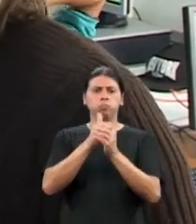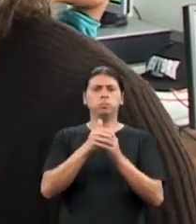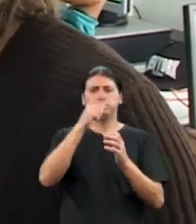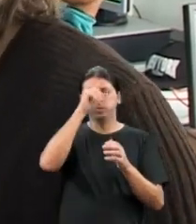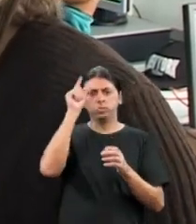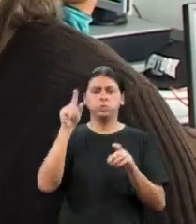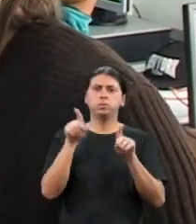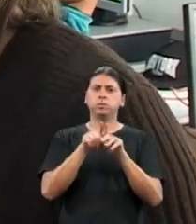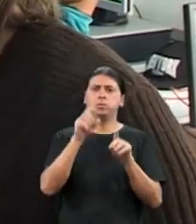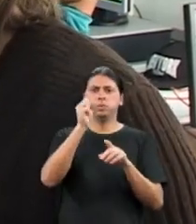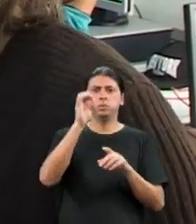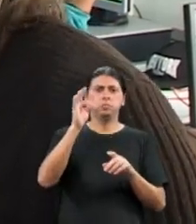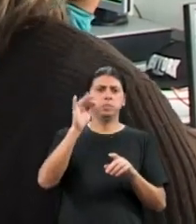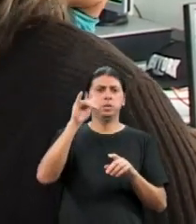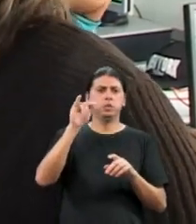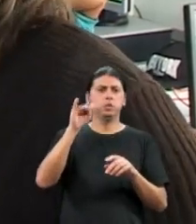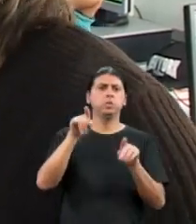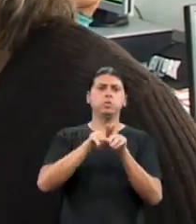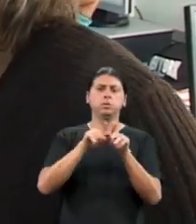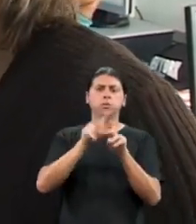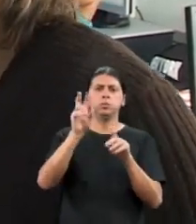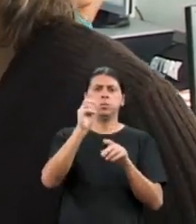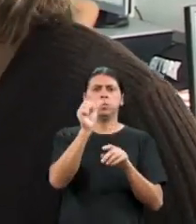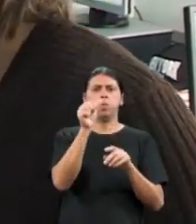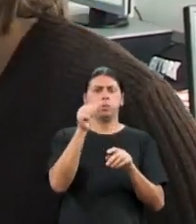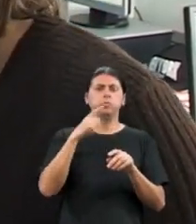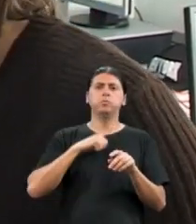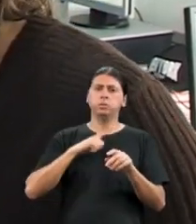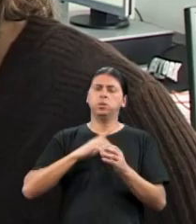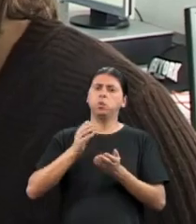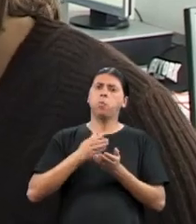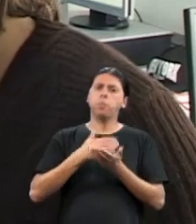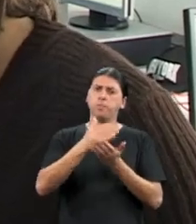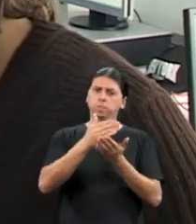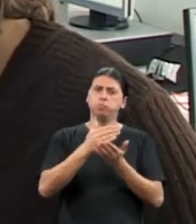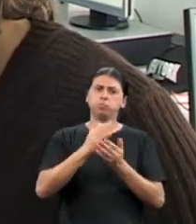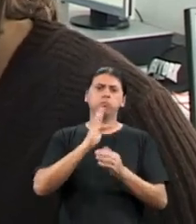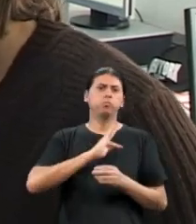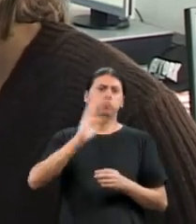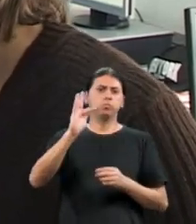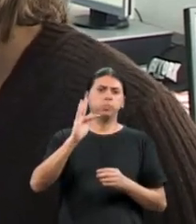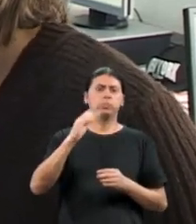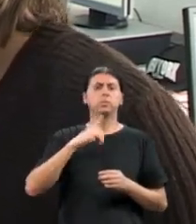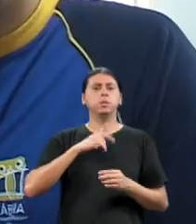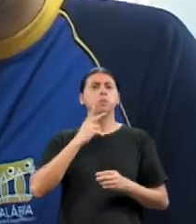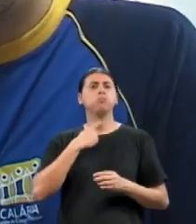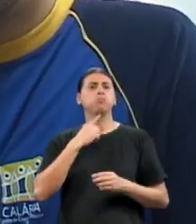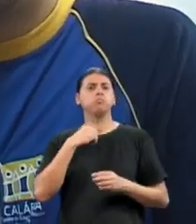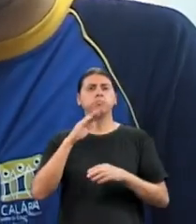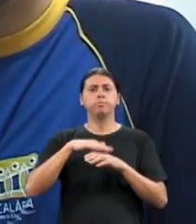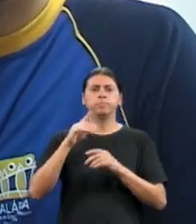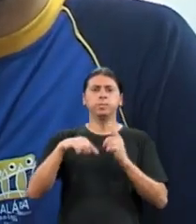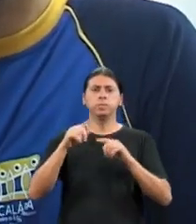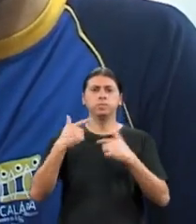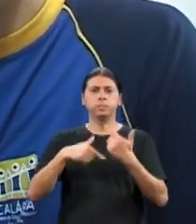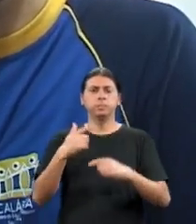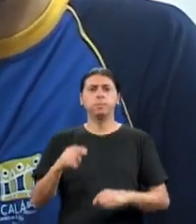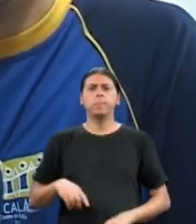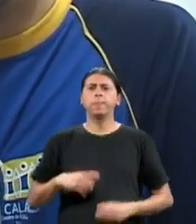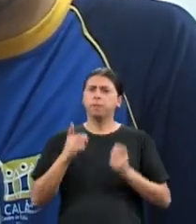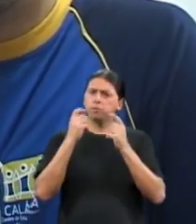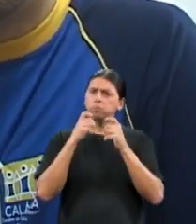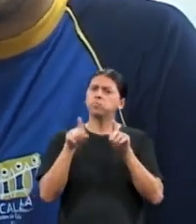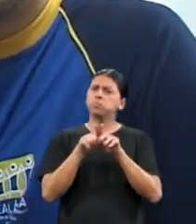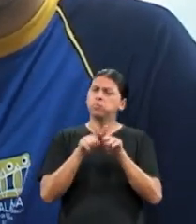ESMED, desde 2011. Então, está uma iniciação para a futura colocação deles no mercado de trabalho. Bom, o que eu percebo, assim,